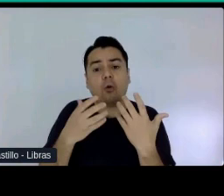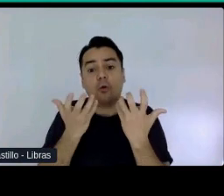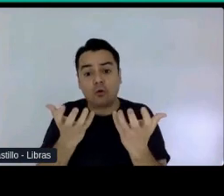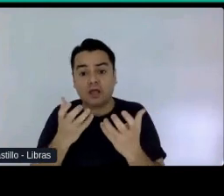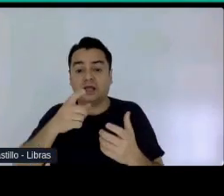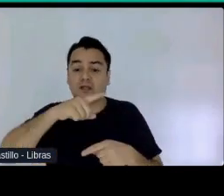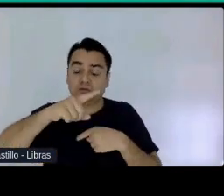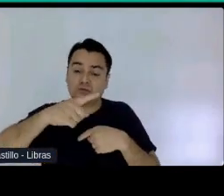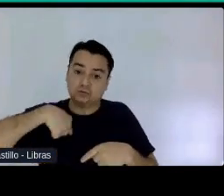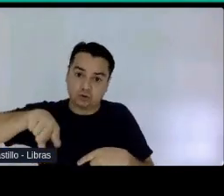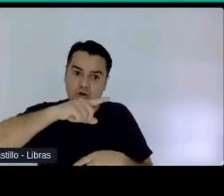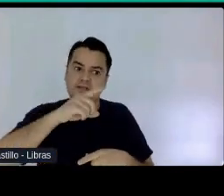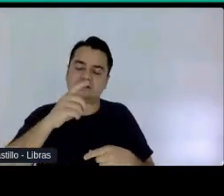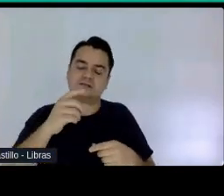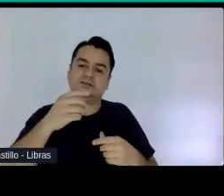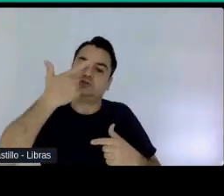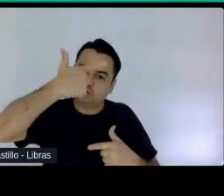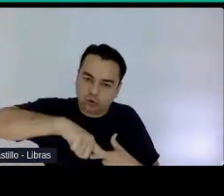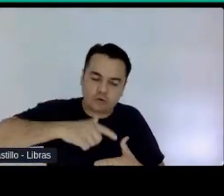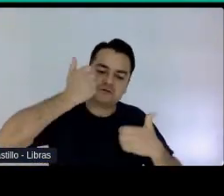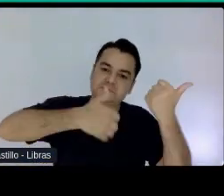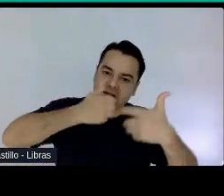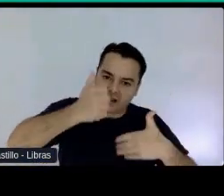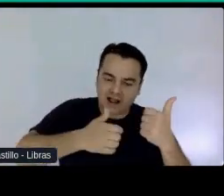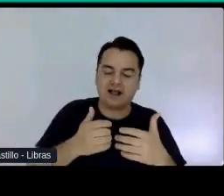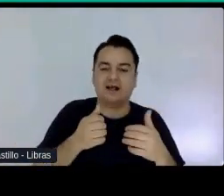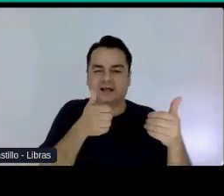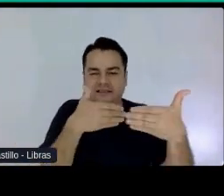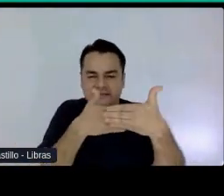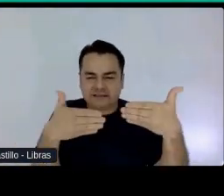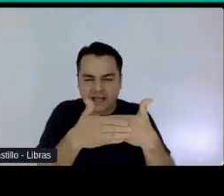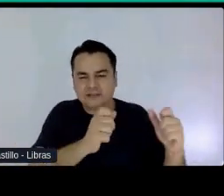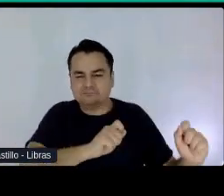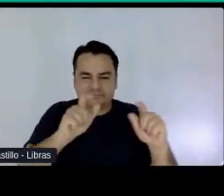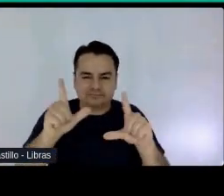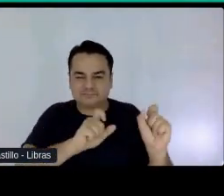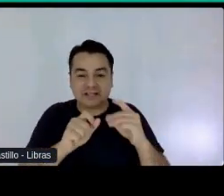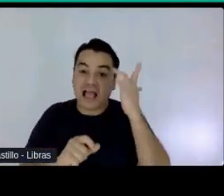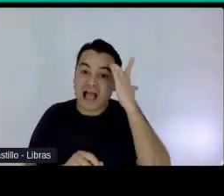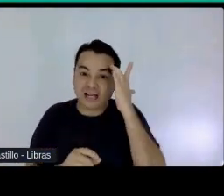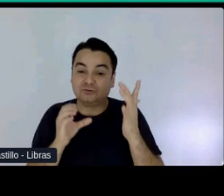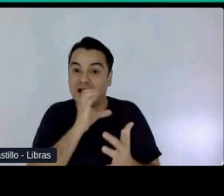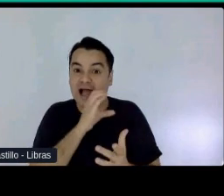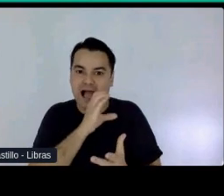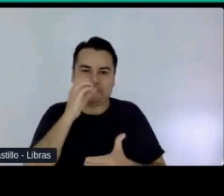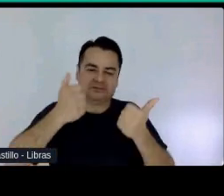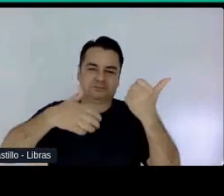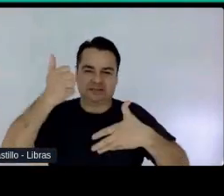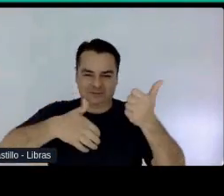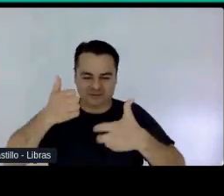pontos, é só pedir. Provavelmente a gente falou rápido, né? Demais.